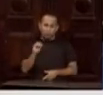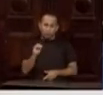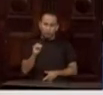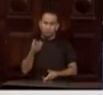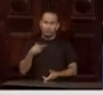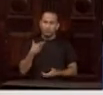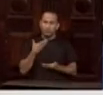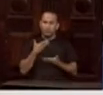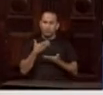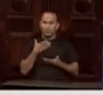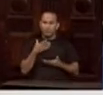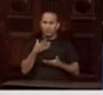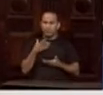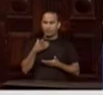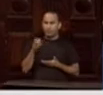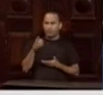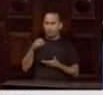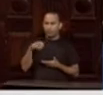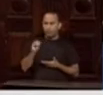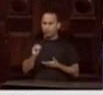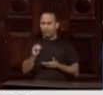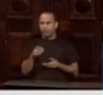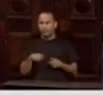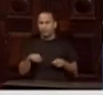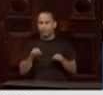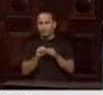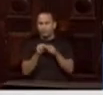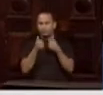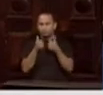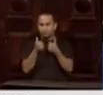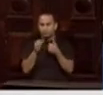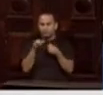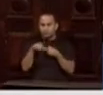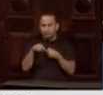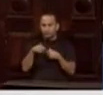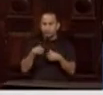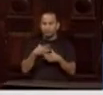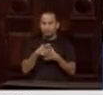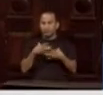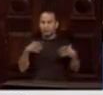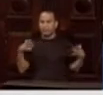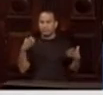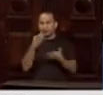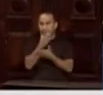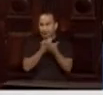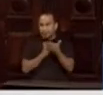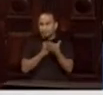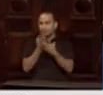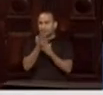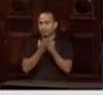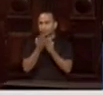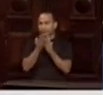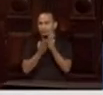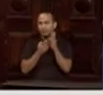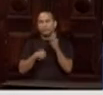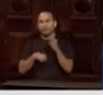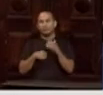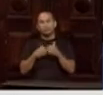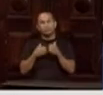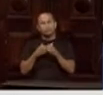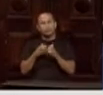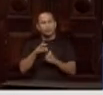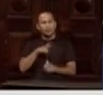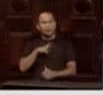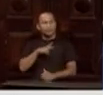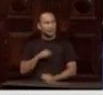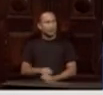o bilhete único, e isso beneficiou, sim, uma grande parcela do setor de transporte privado. E lembrar também